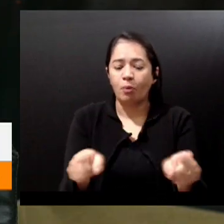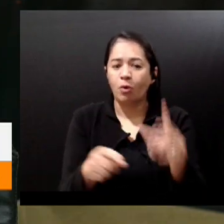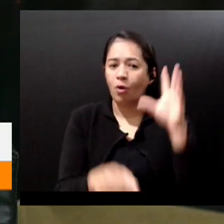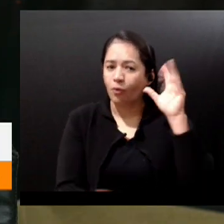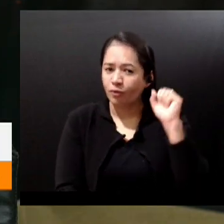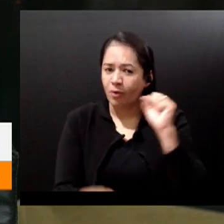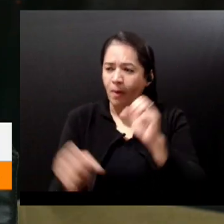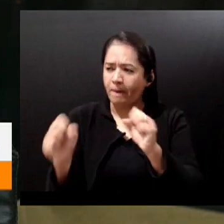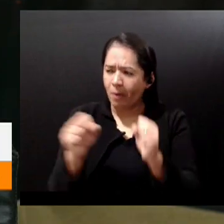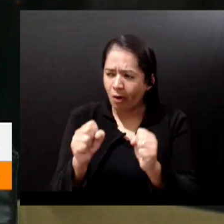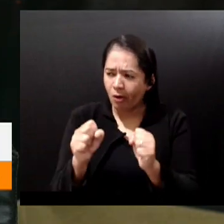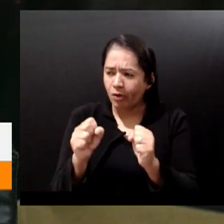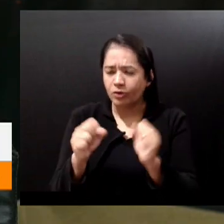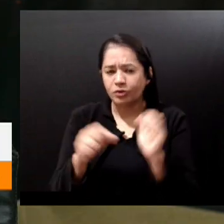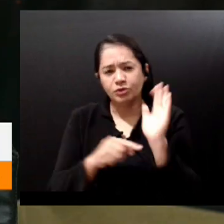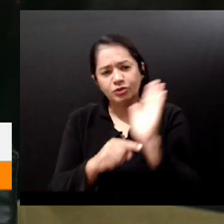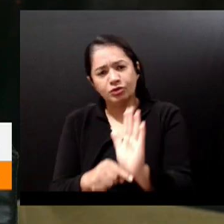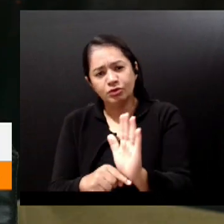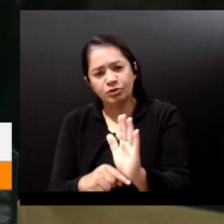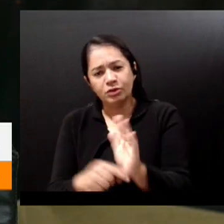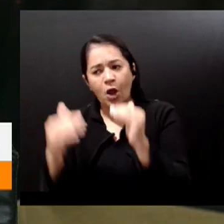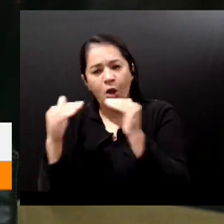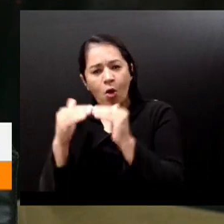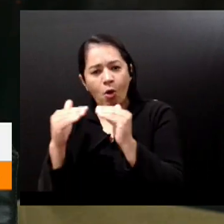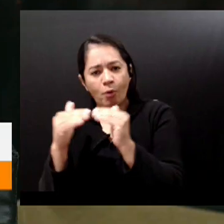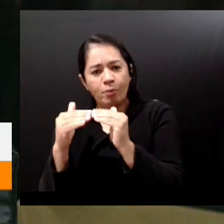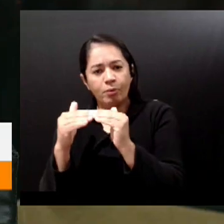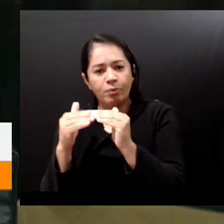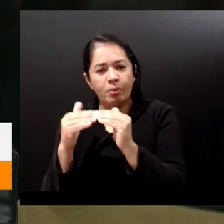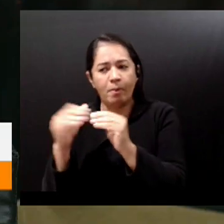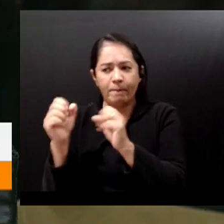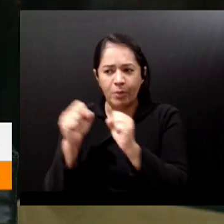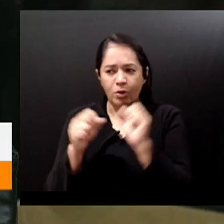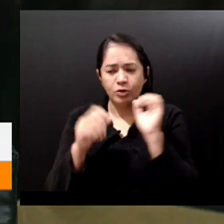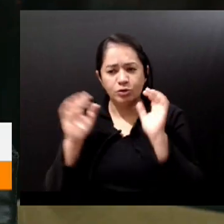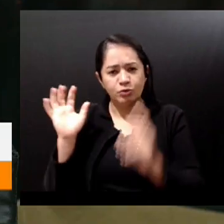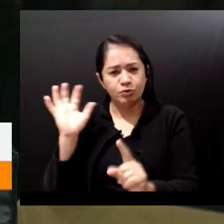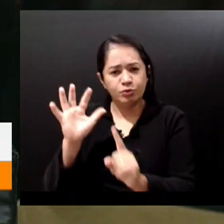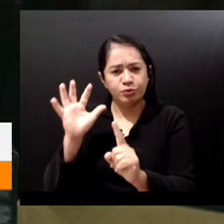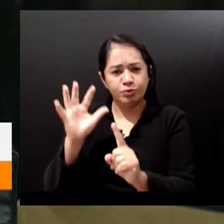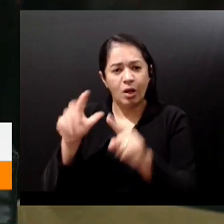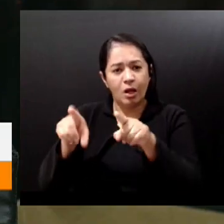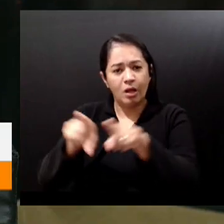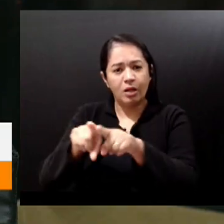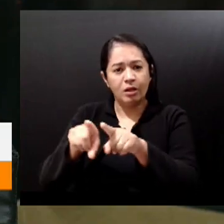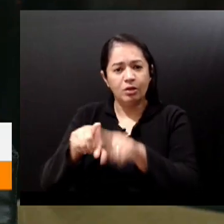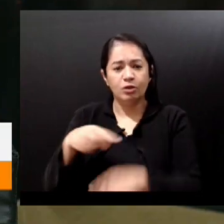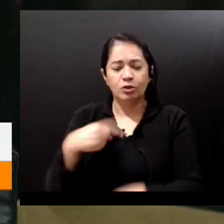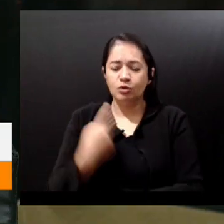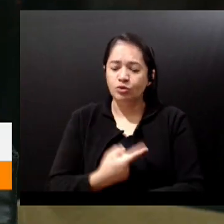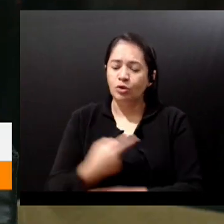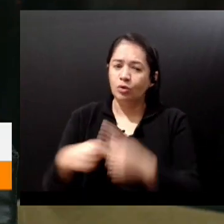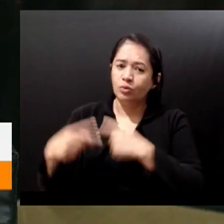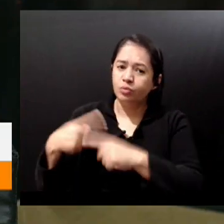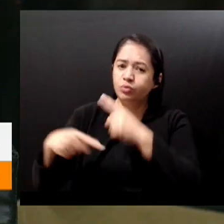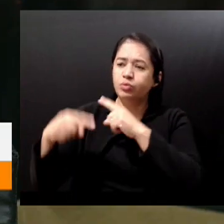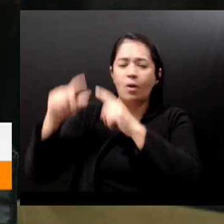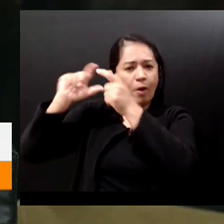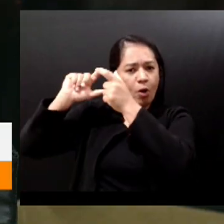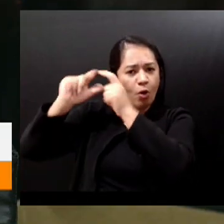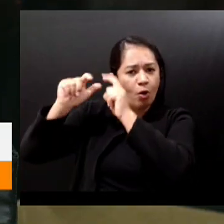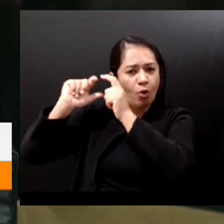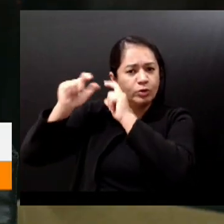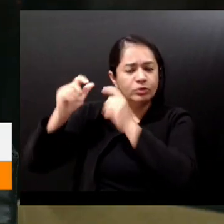ritmos e melodias pode influenciar também esse nosso desempenho cognitivo. Gostaria que você explicasse para a